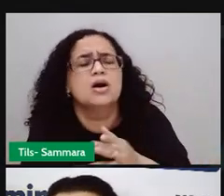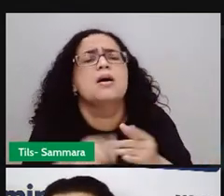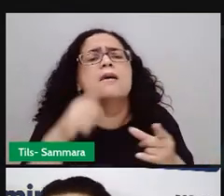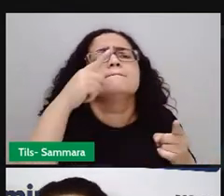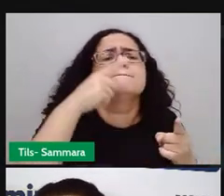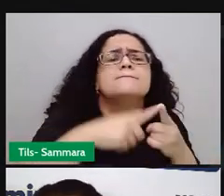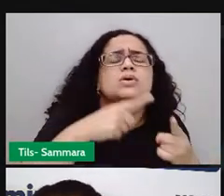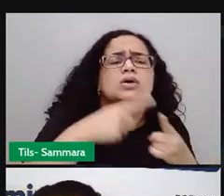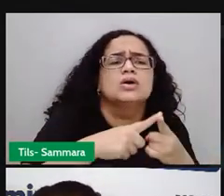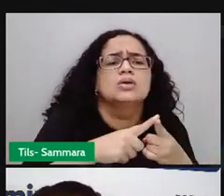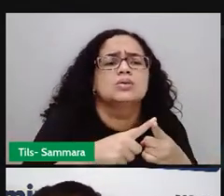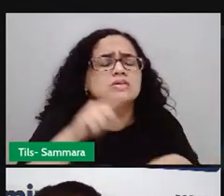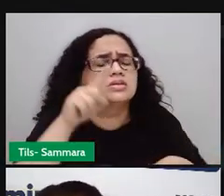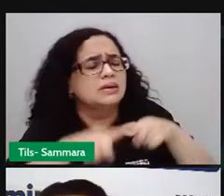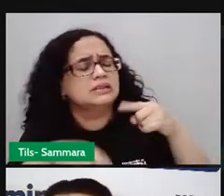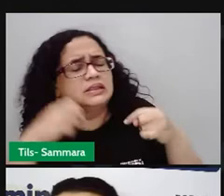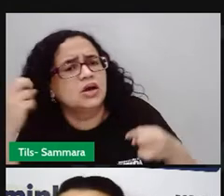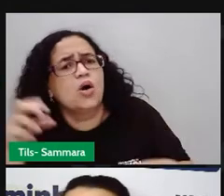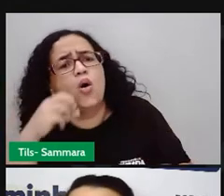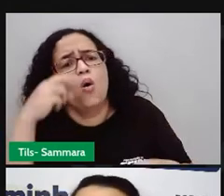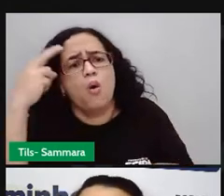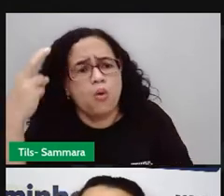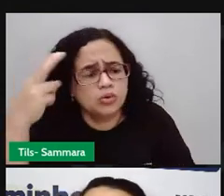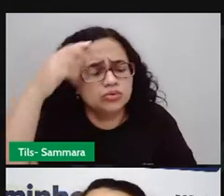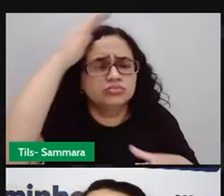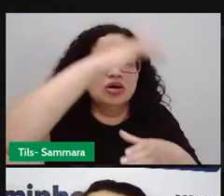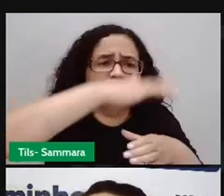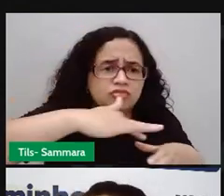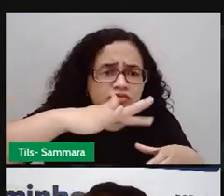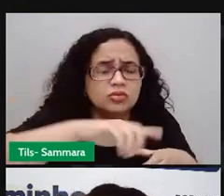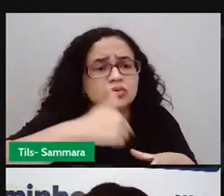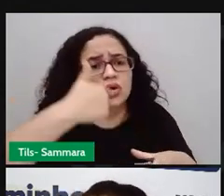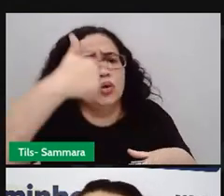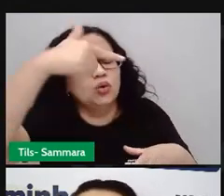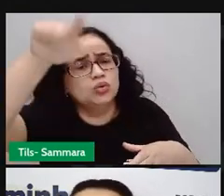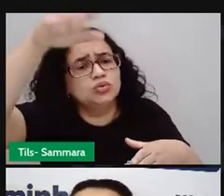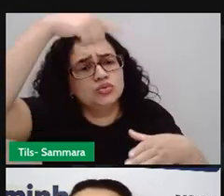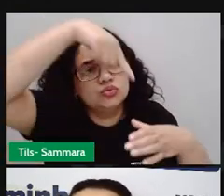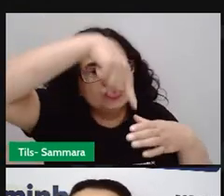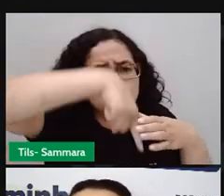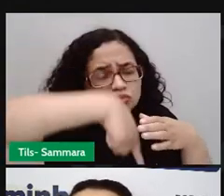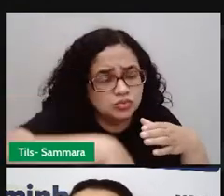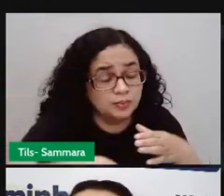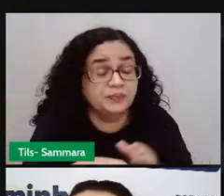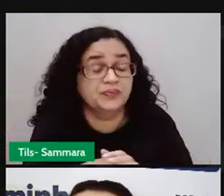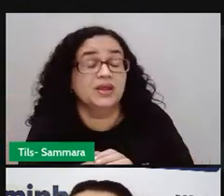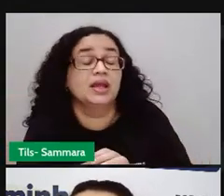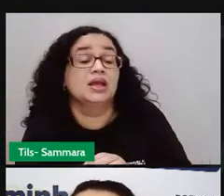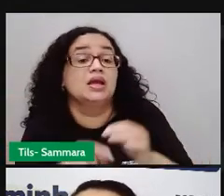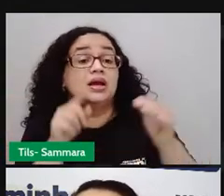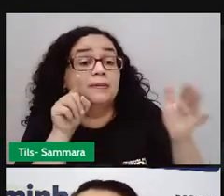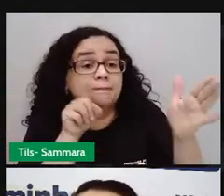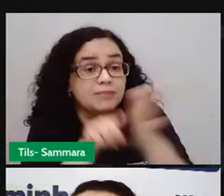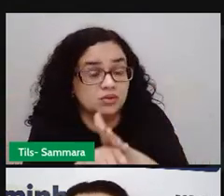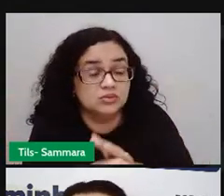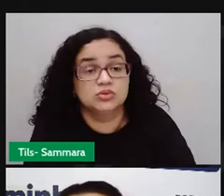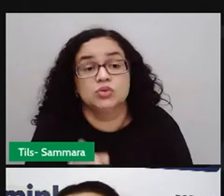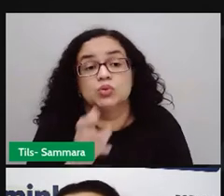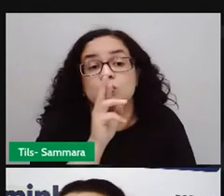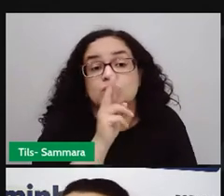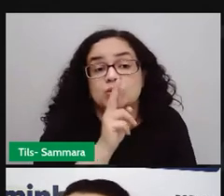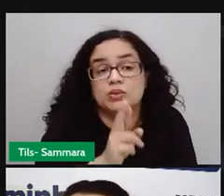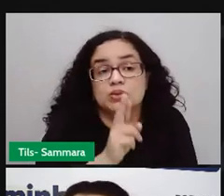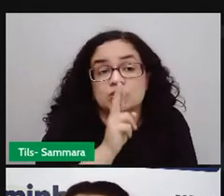que alguns materiais afundam e outros materiais flutuam? Essa pergunta, né, tem a sua